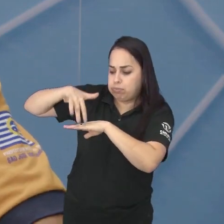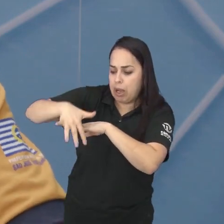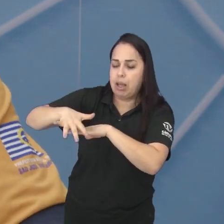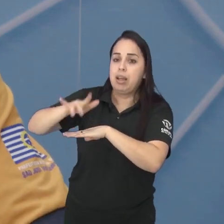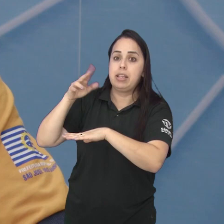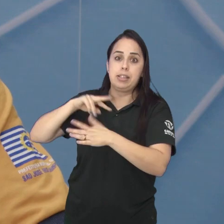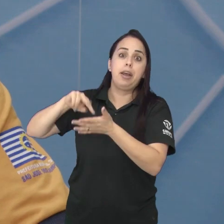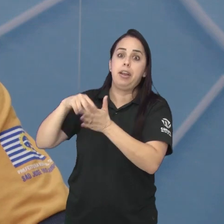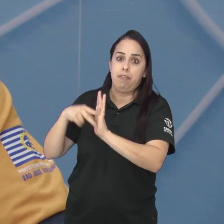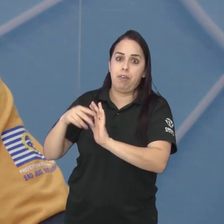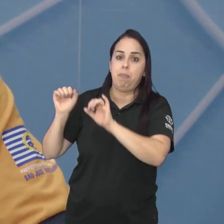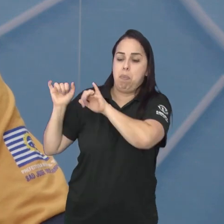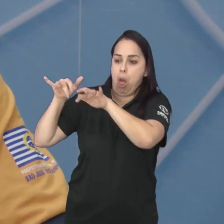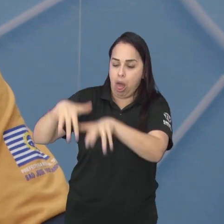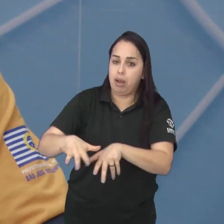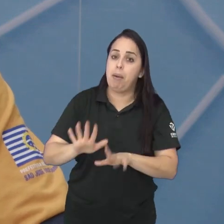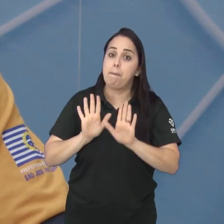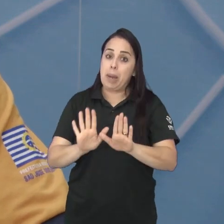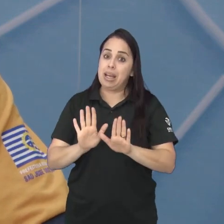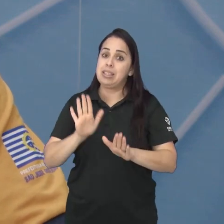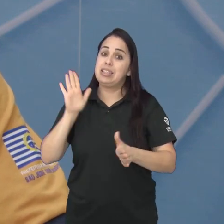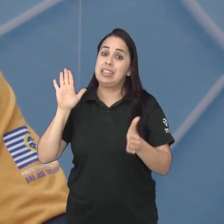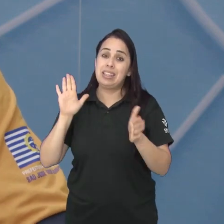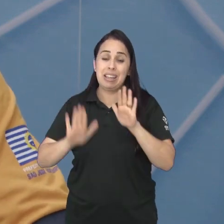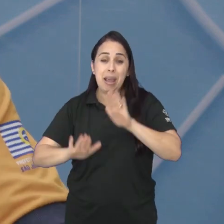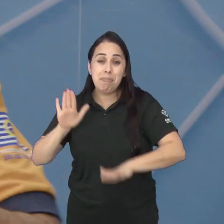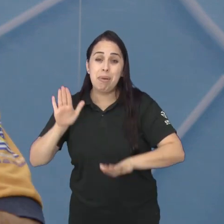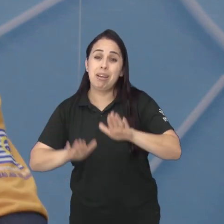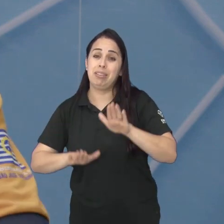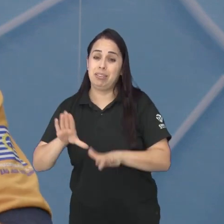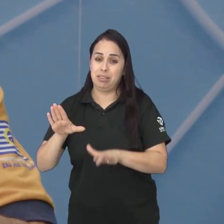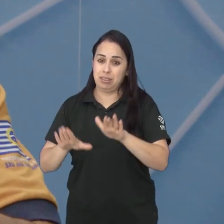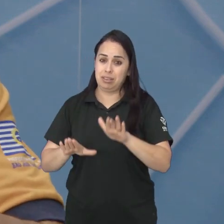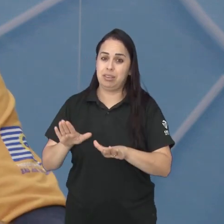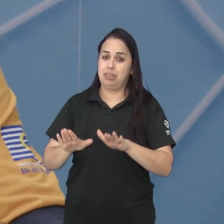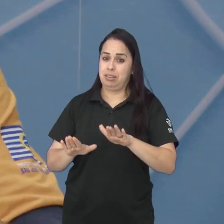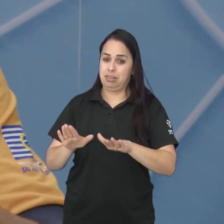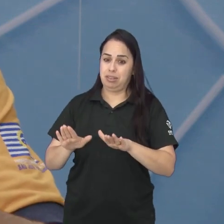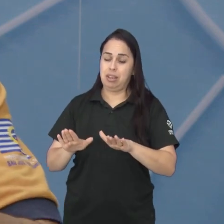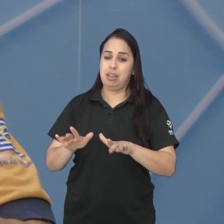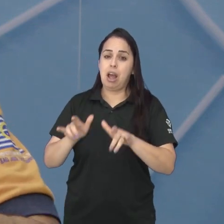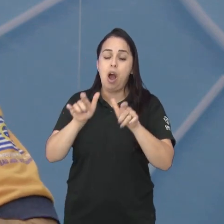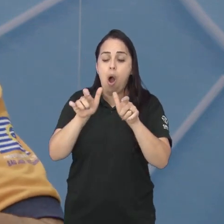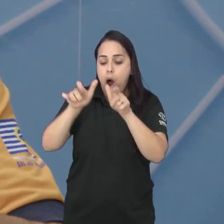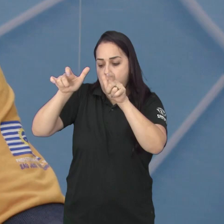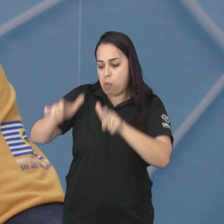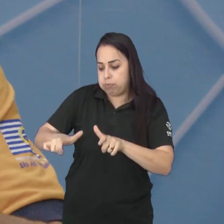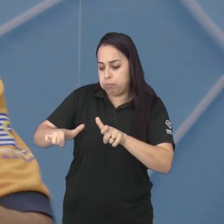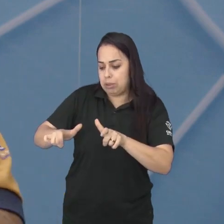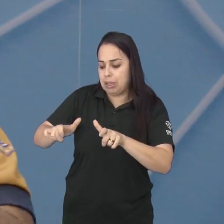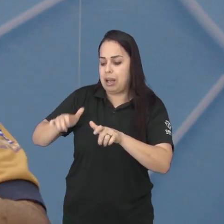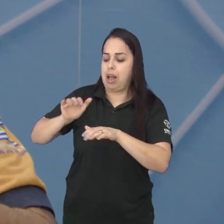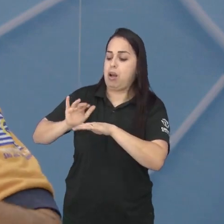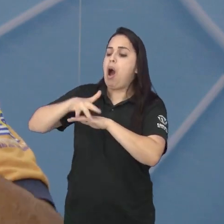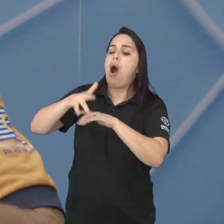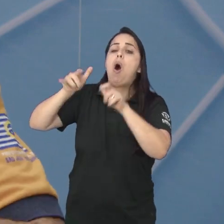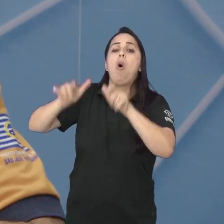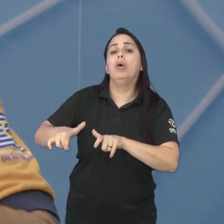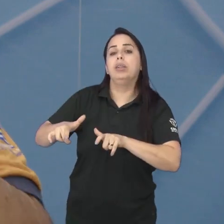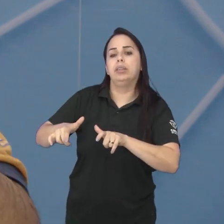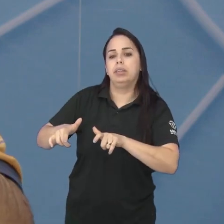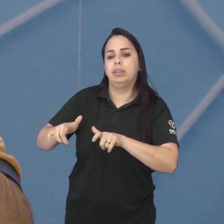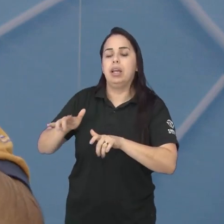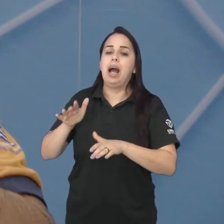está vindo uma enxurrada. Só que as cachoeiras também depende da sua localização, assim,